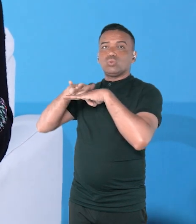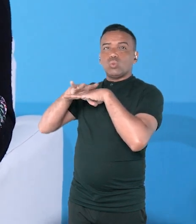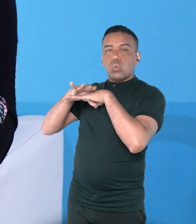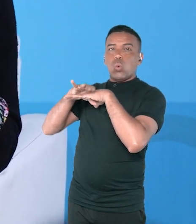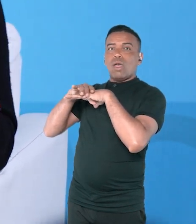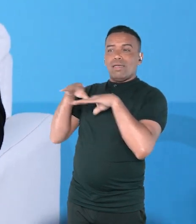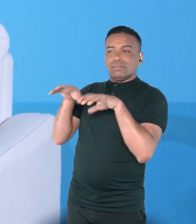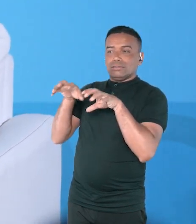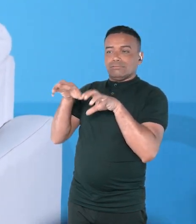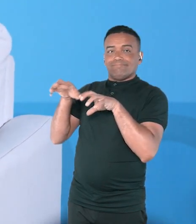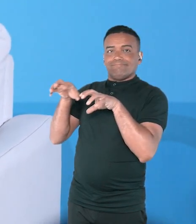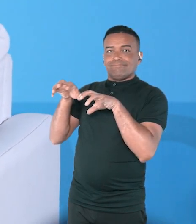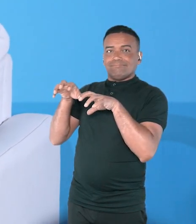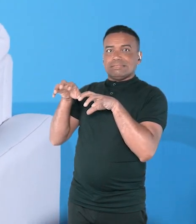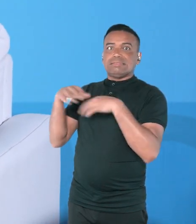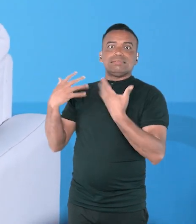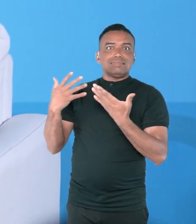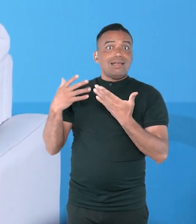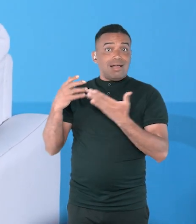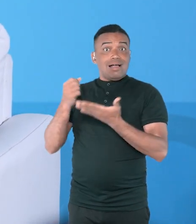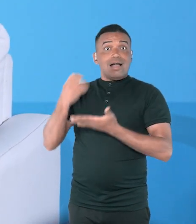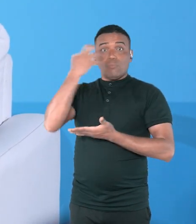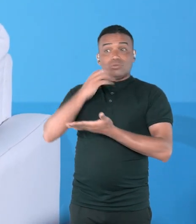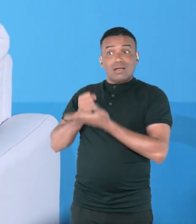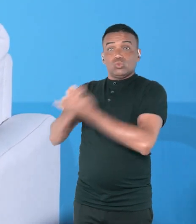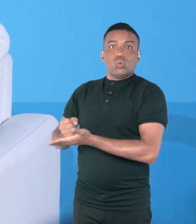a música. Então, são coisas... São